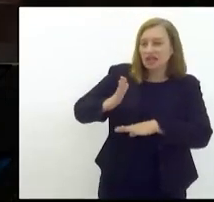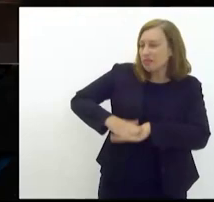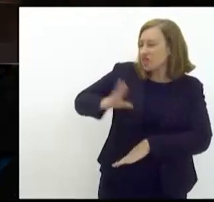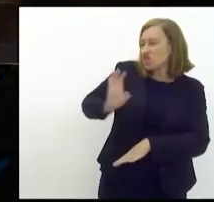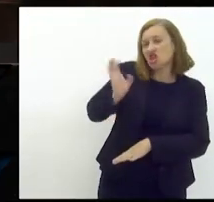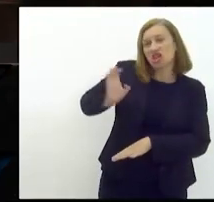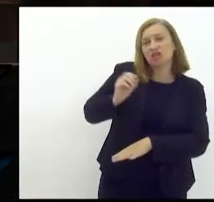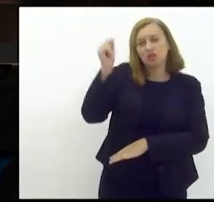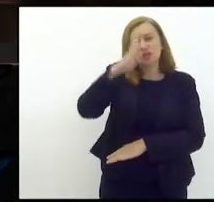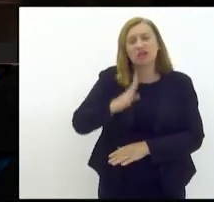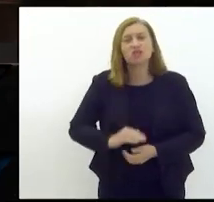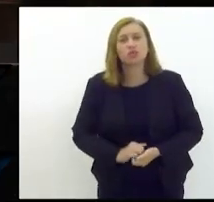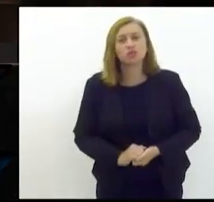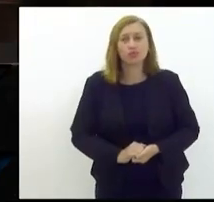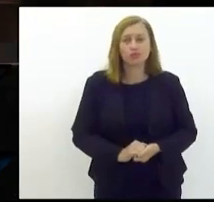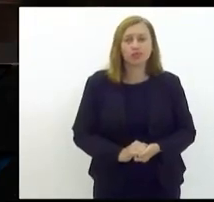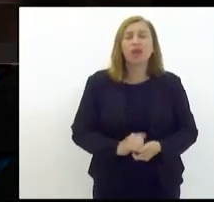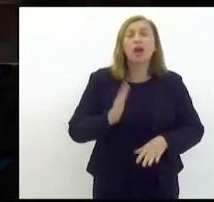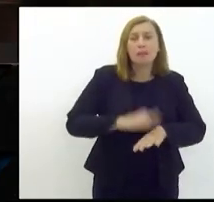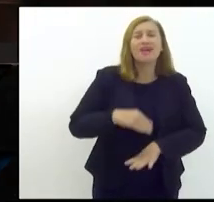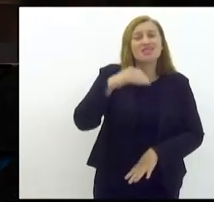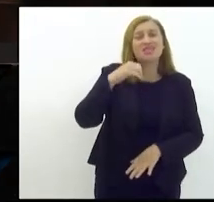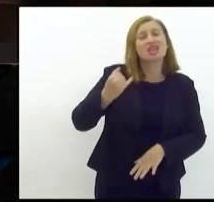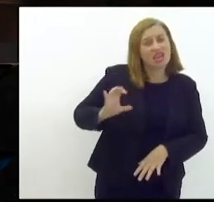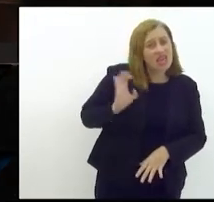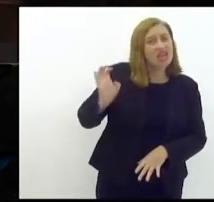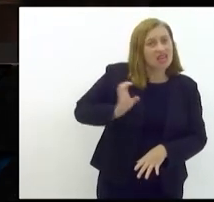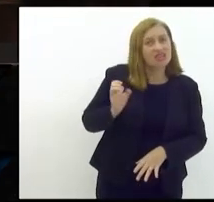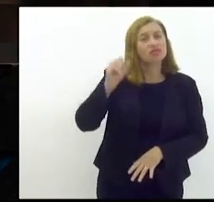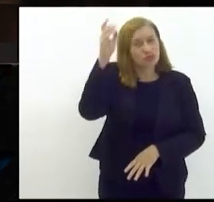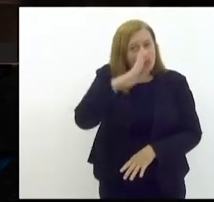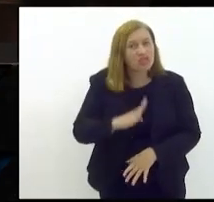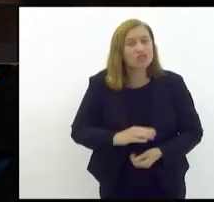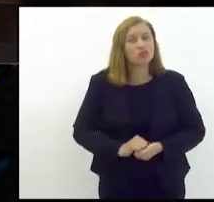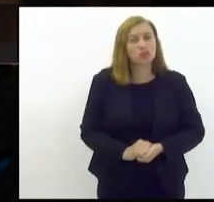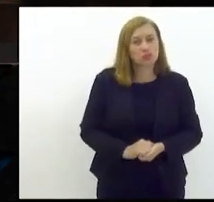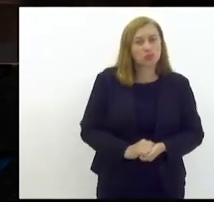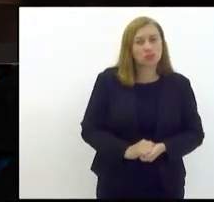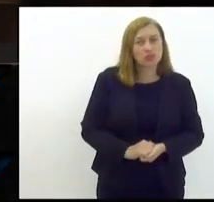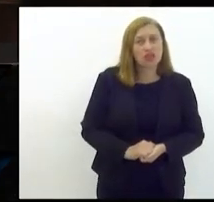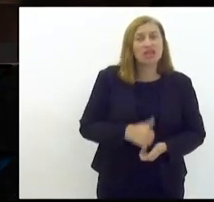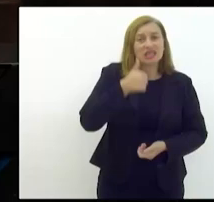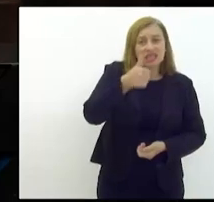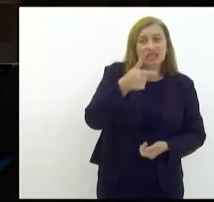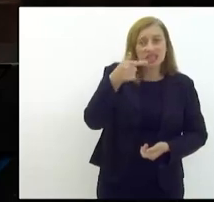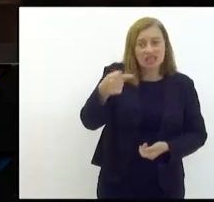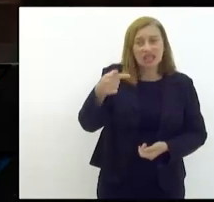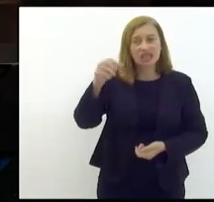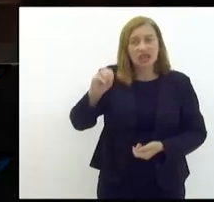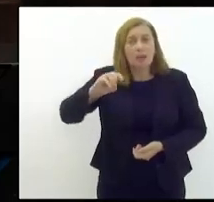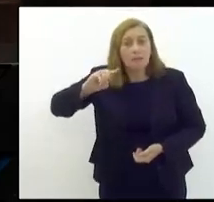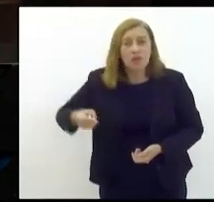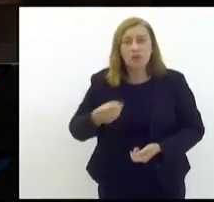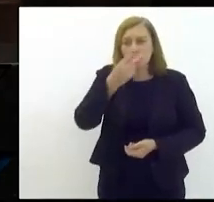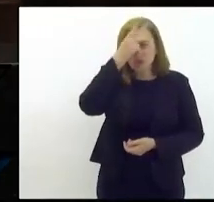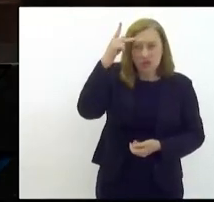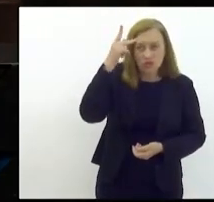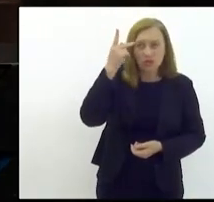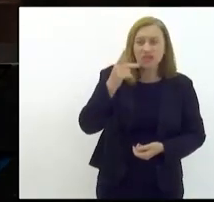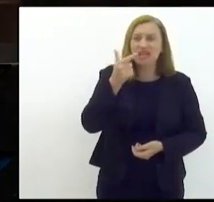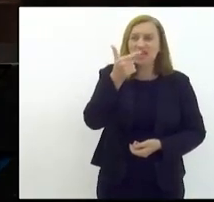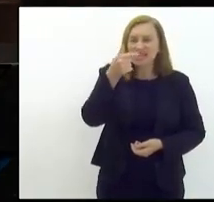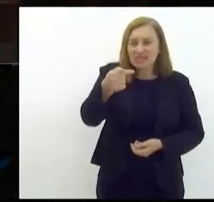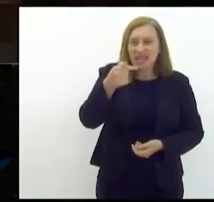Brasil mais rica do Brasil 170 mil habitantes 7